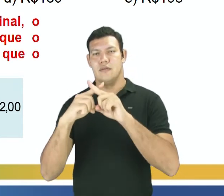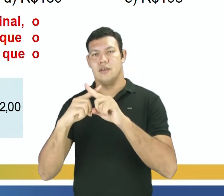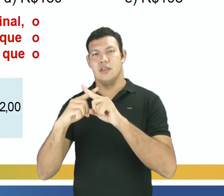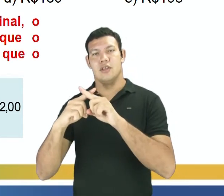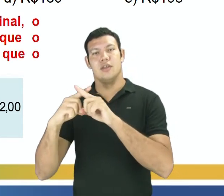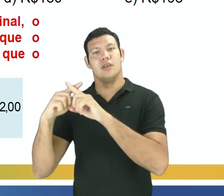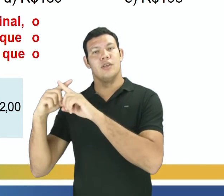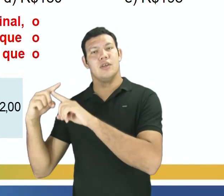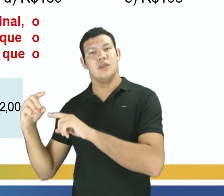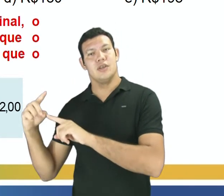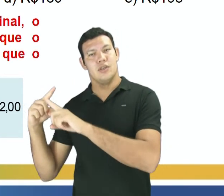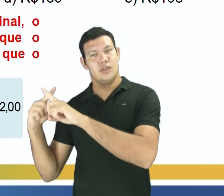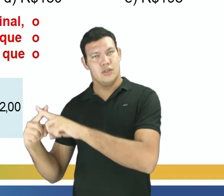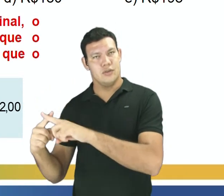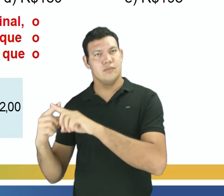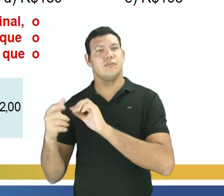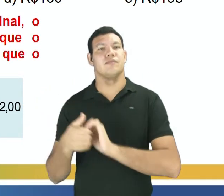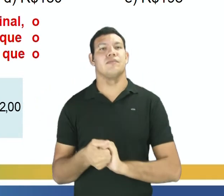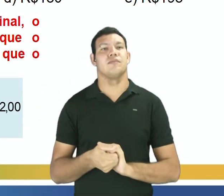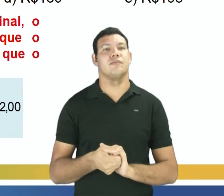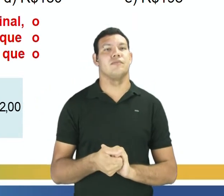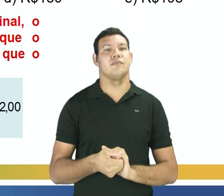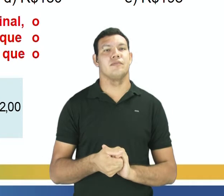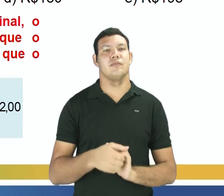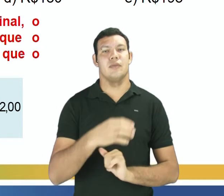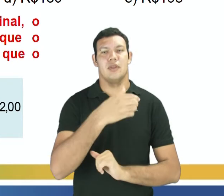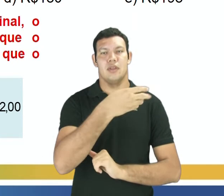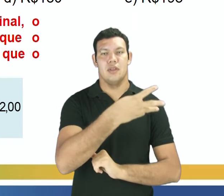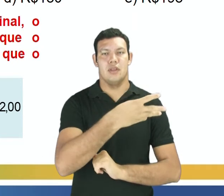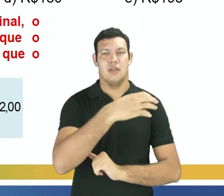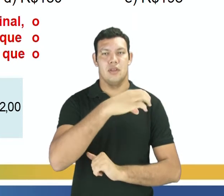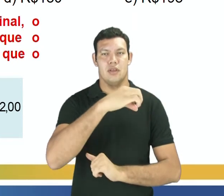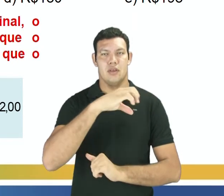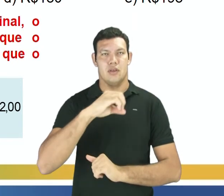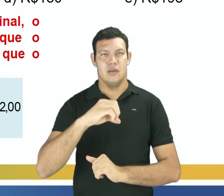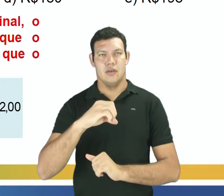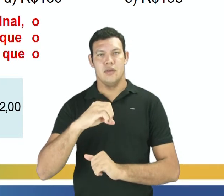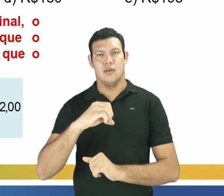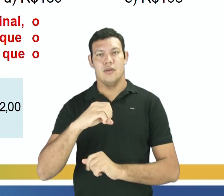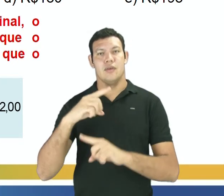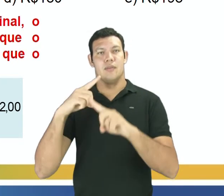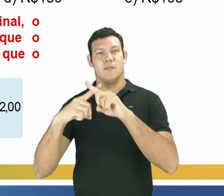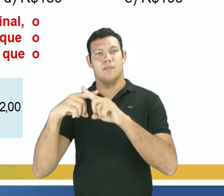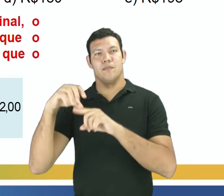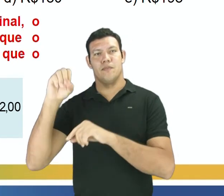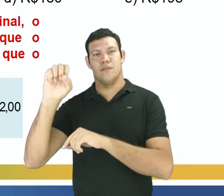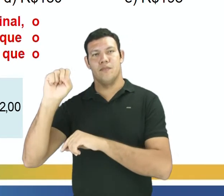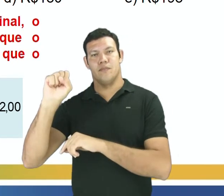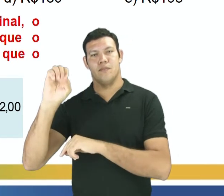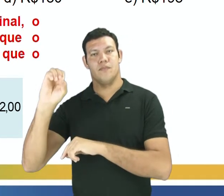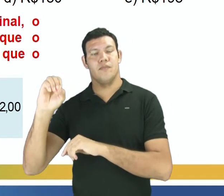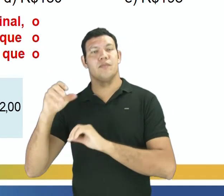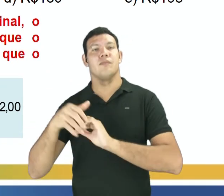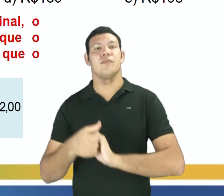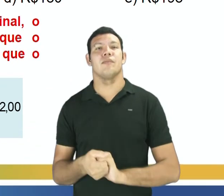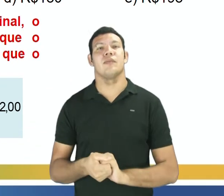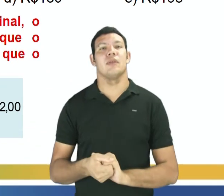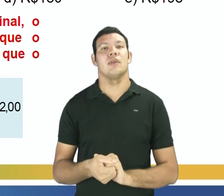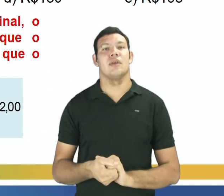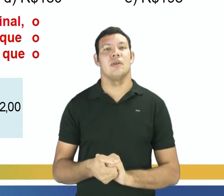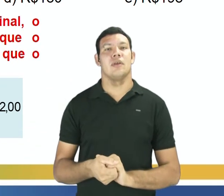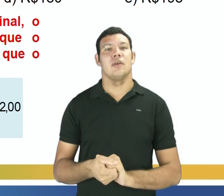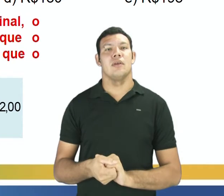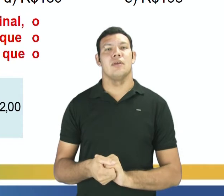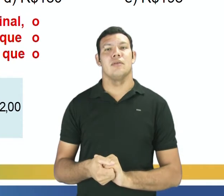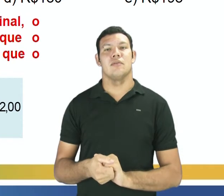e assim multiplicamos 80 por 390. Esse produto aqui, não é que nós temos aqui em cima, podemos utilizar